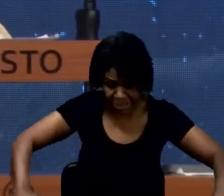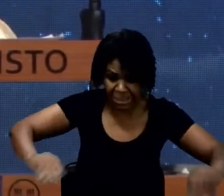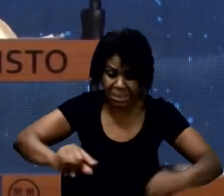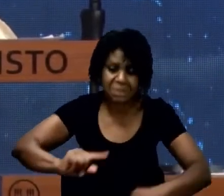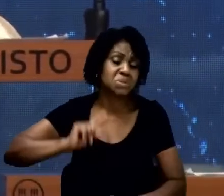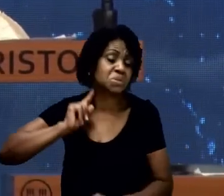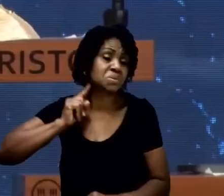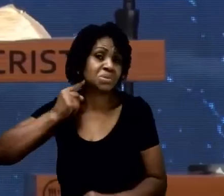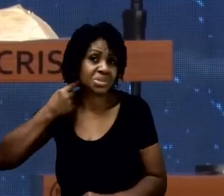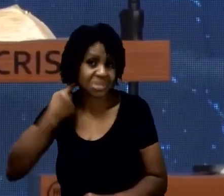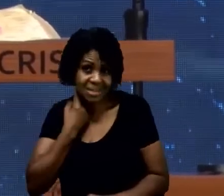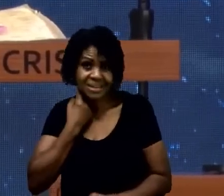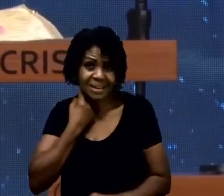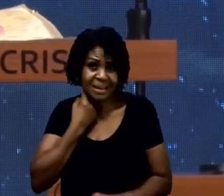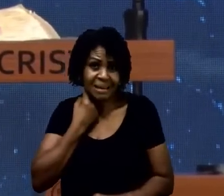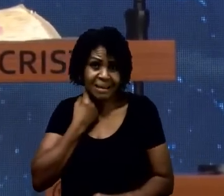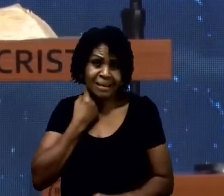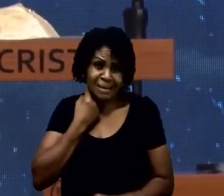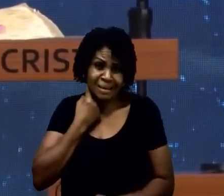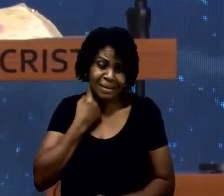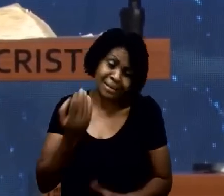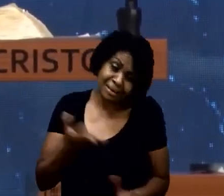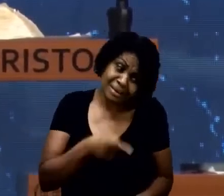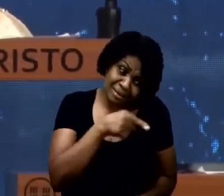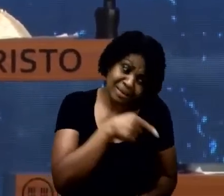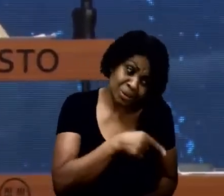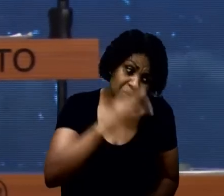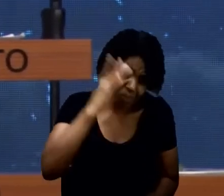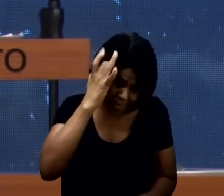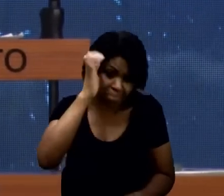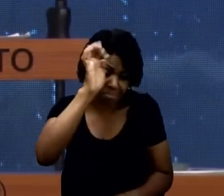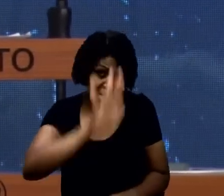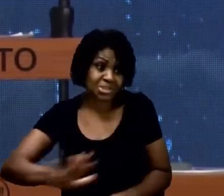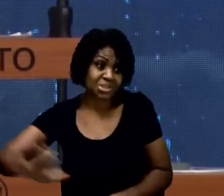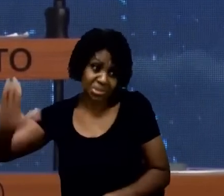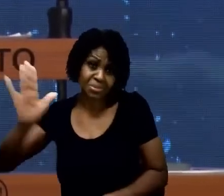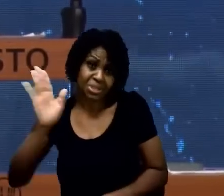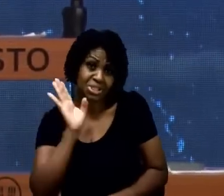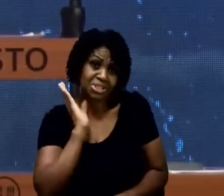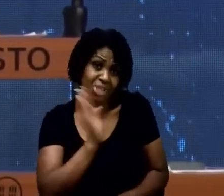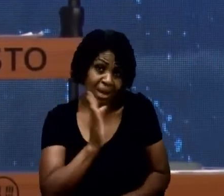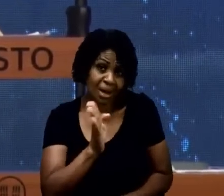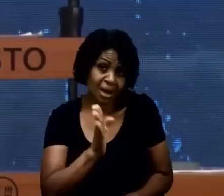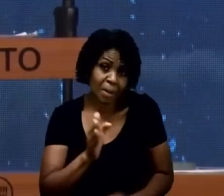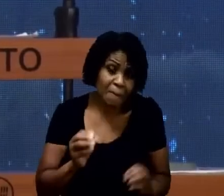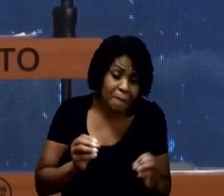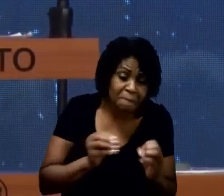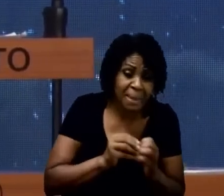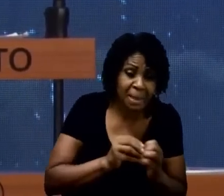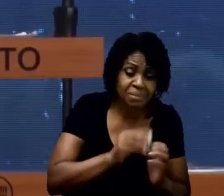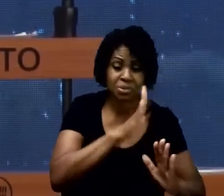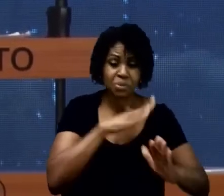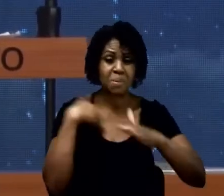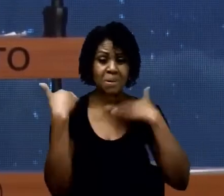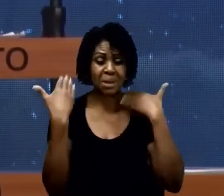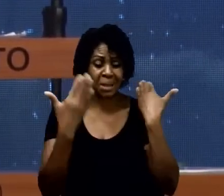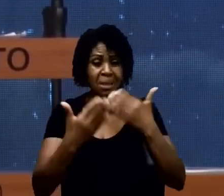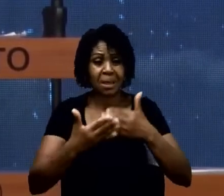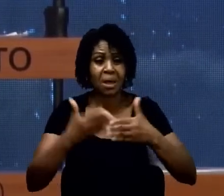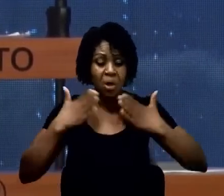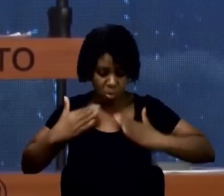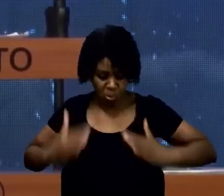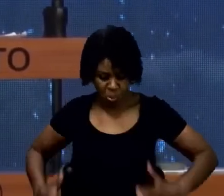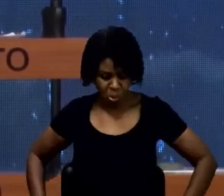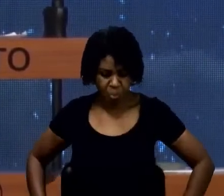sujeira. Ele devia estar, sabe? Prestes a morrer. Ele devia estar com muita infecção no corpo dele.